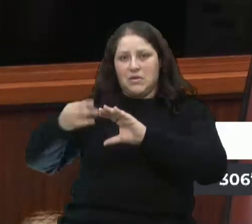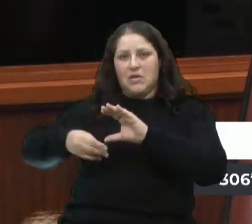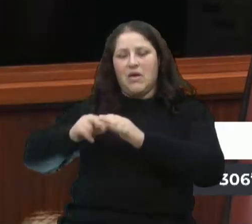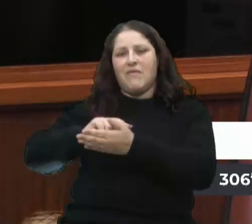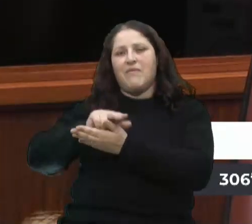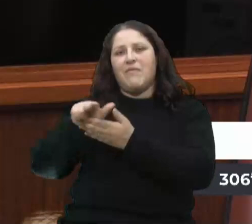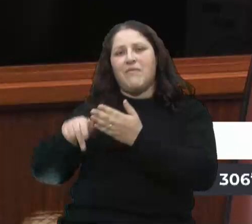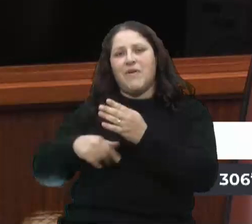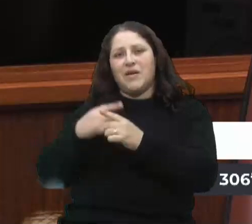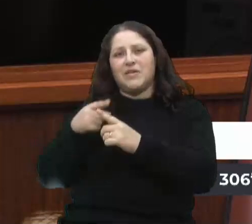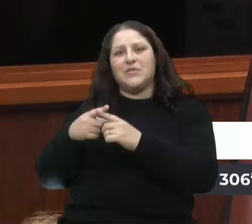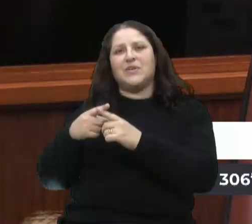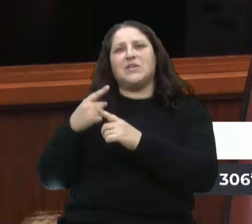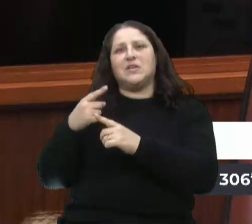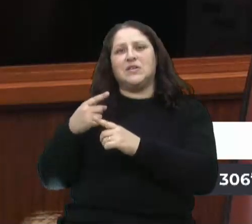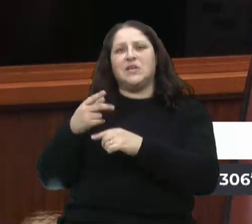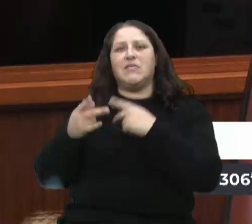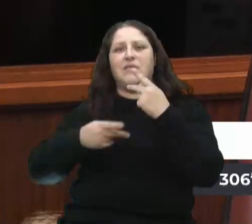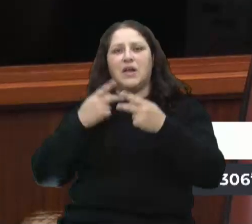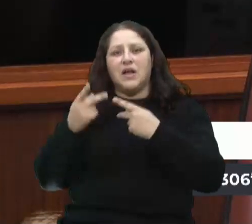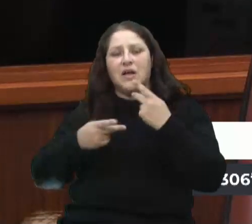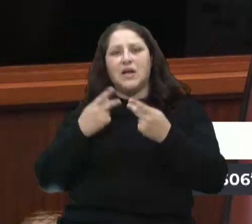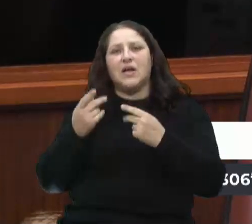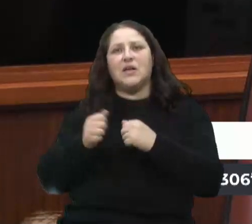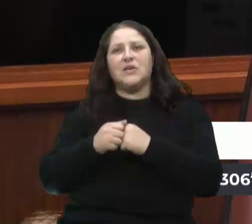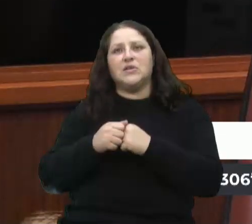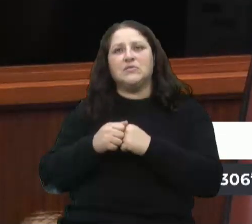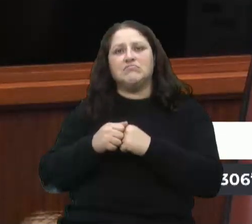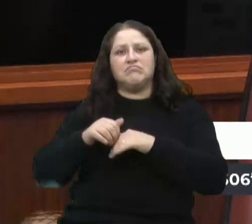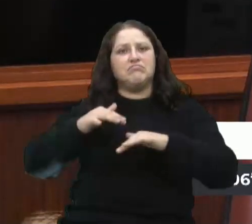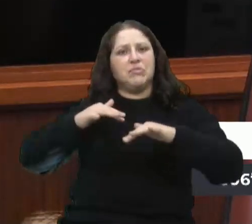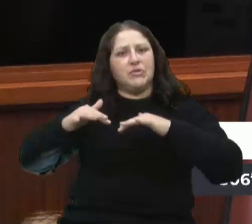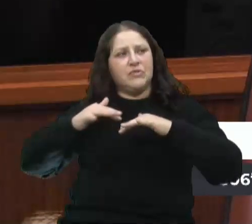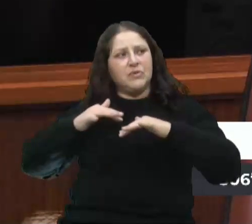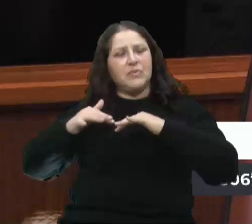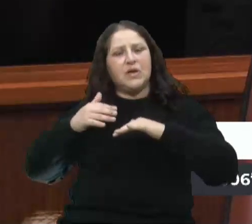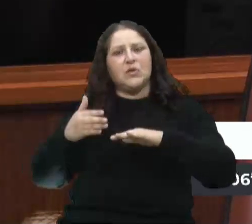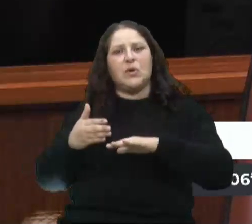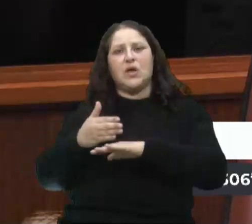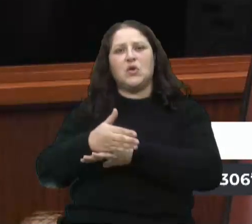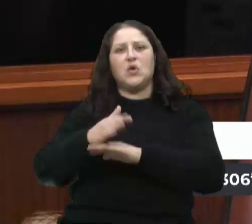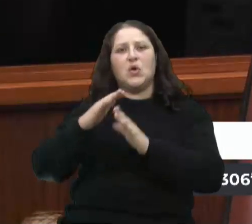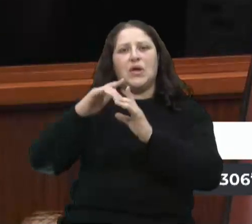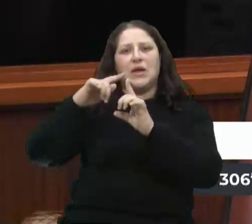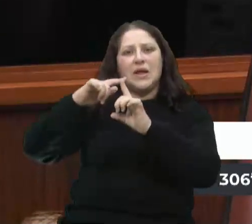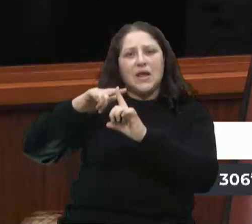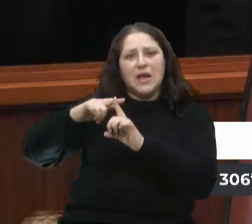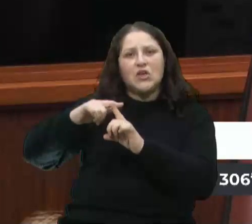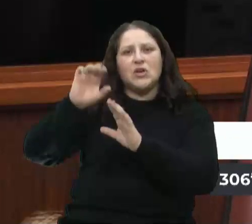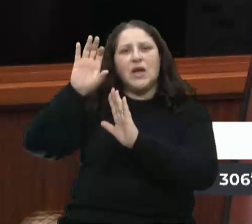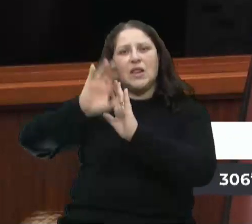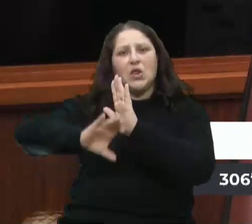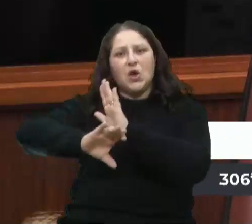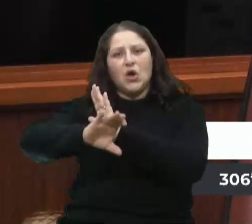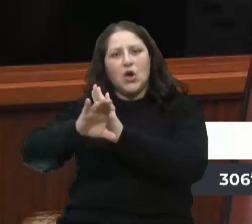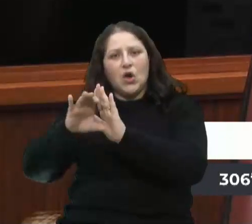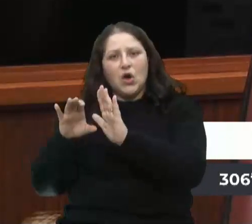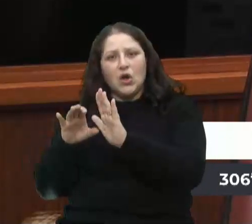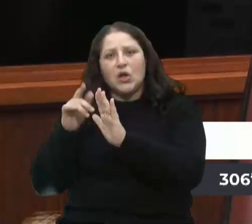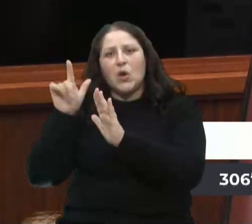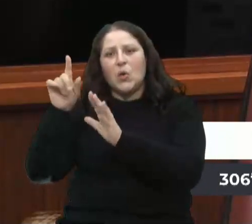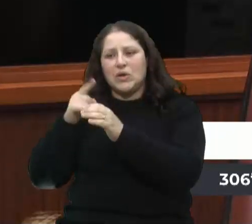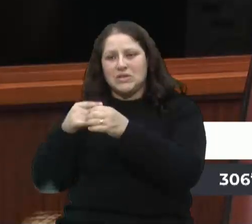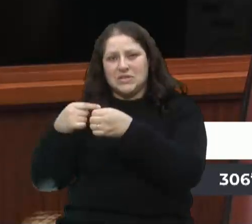várias vezes aqui, se manifestaram num movimento que entrou numa igreja católica aí numa